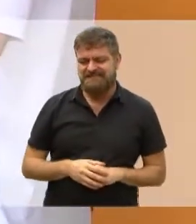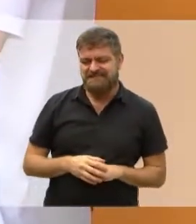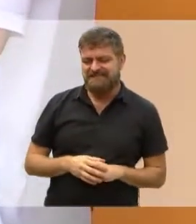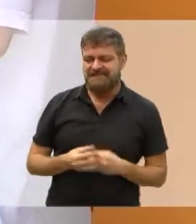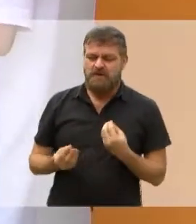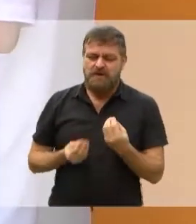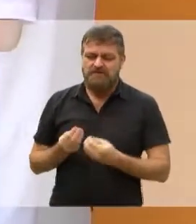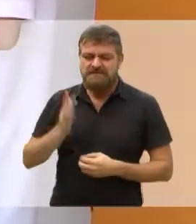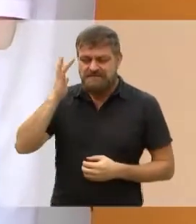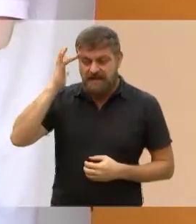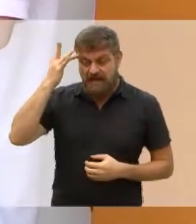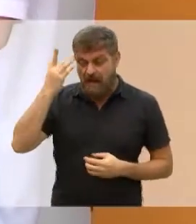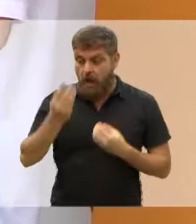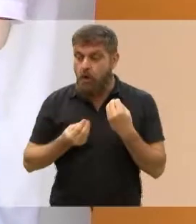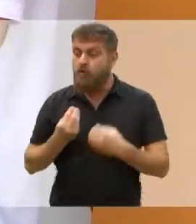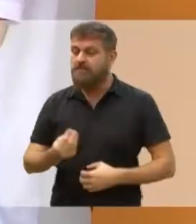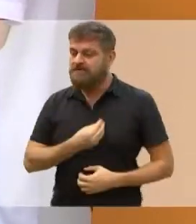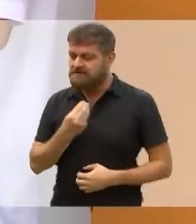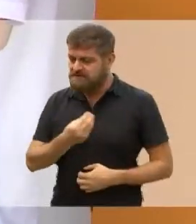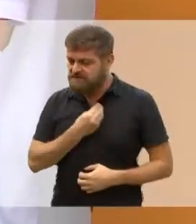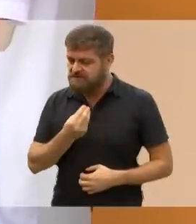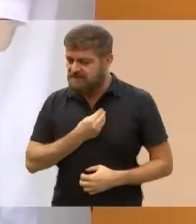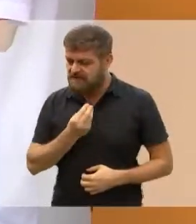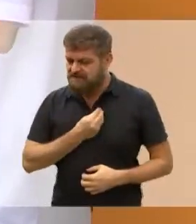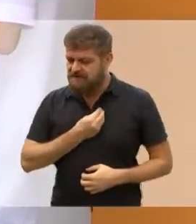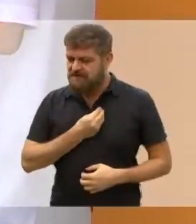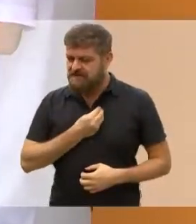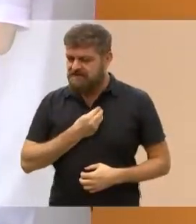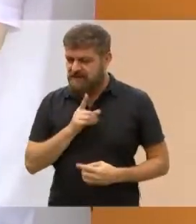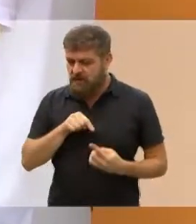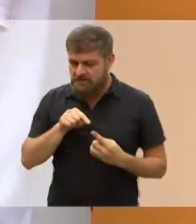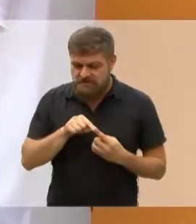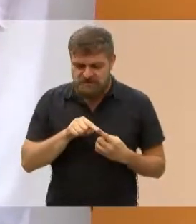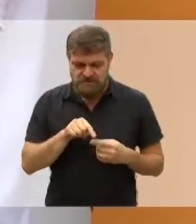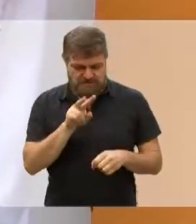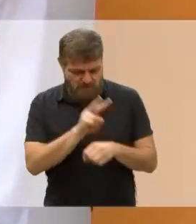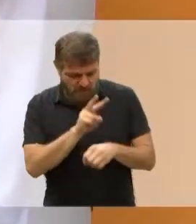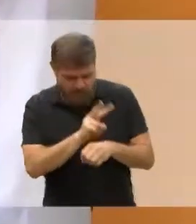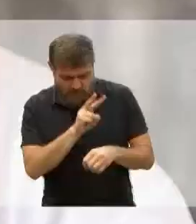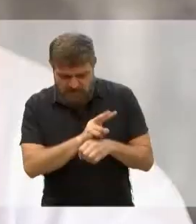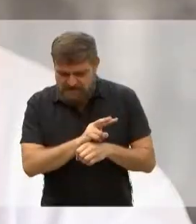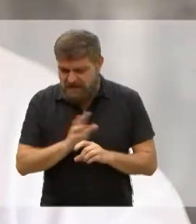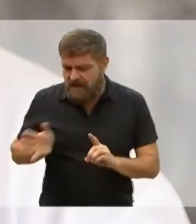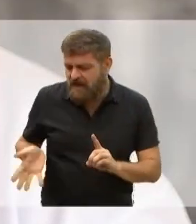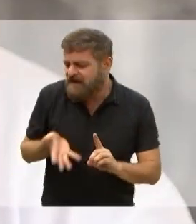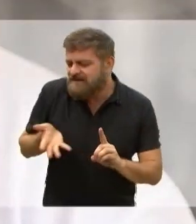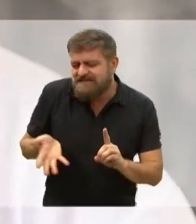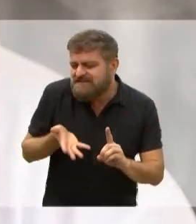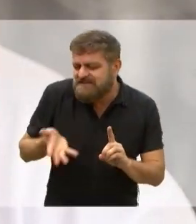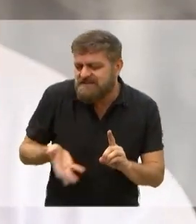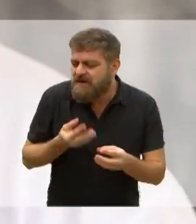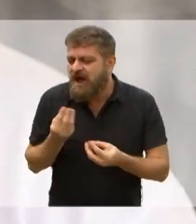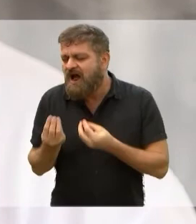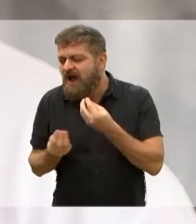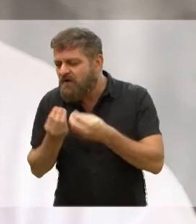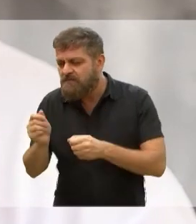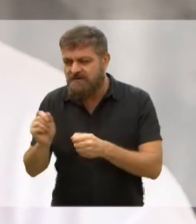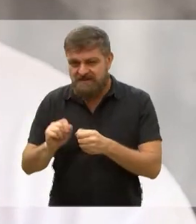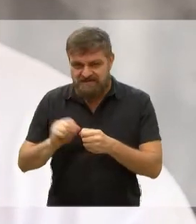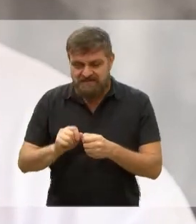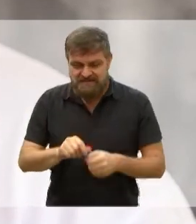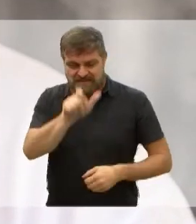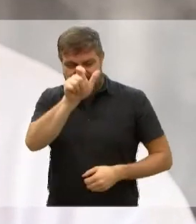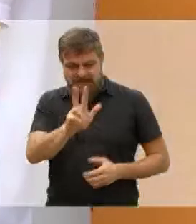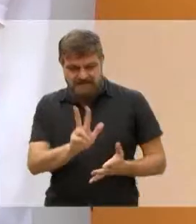acha que é um norte na sua vida para cuidar do Rafa, para incentivá-lo e colocá-lo